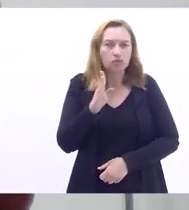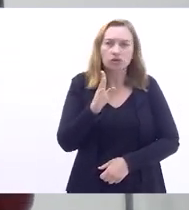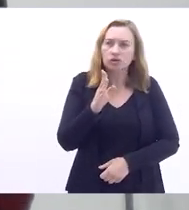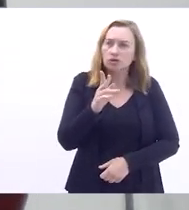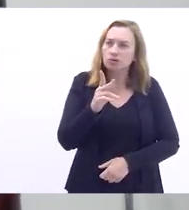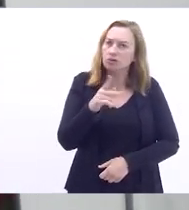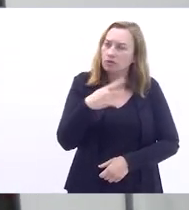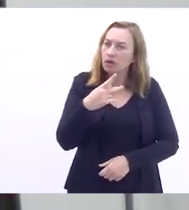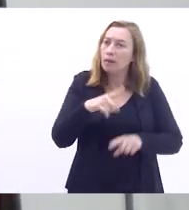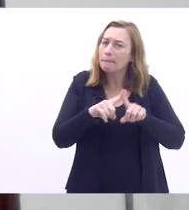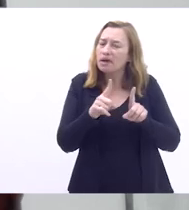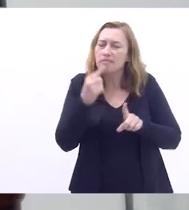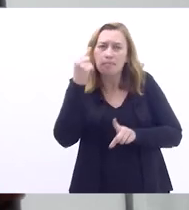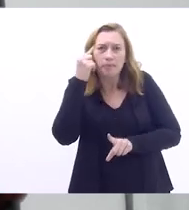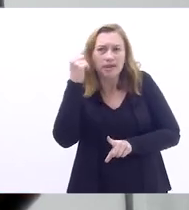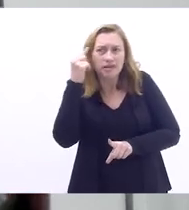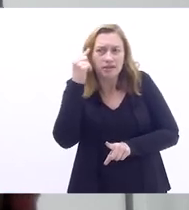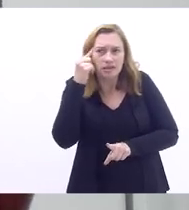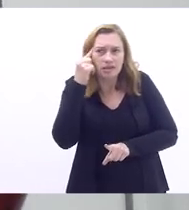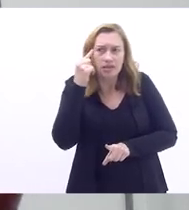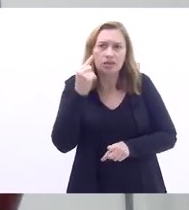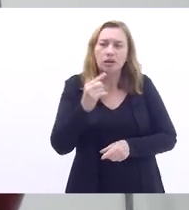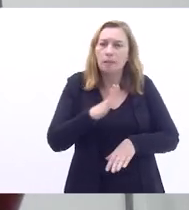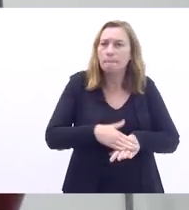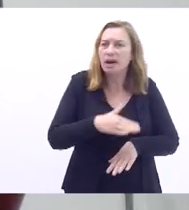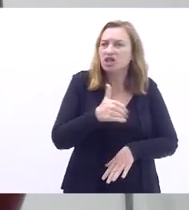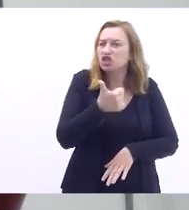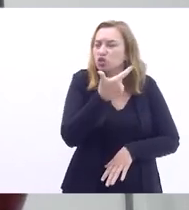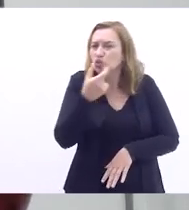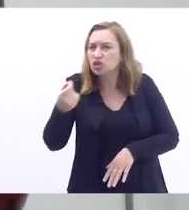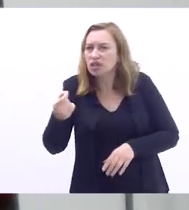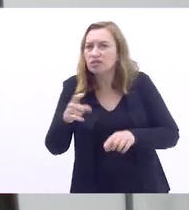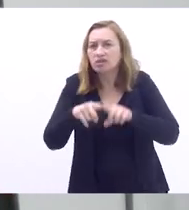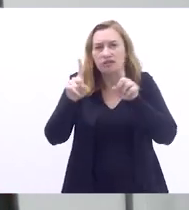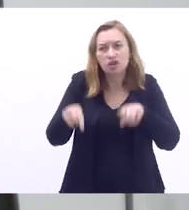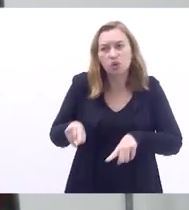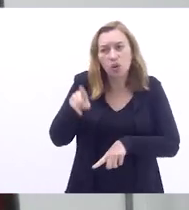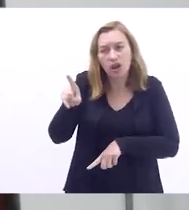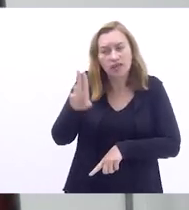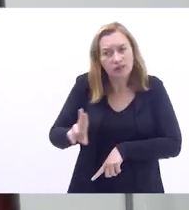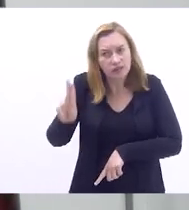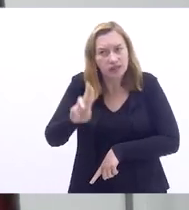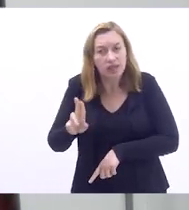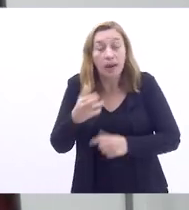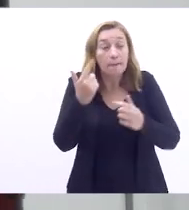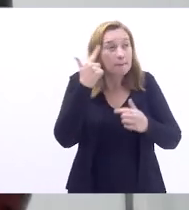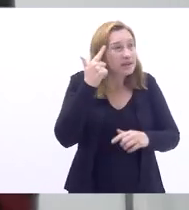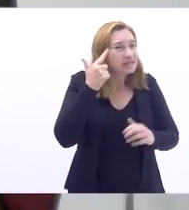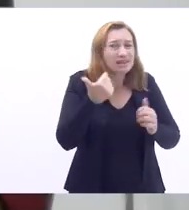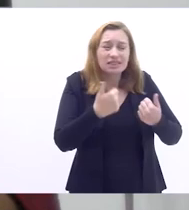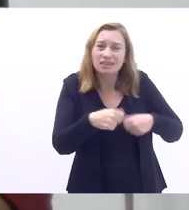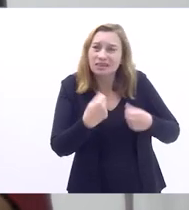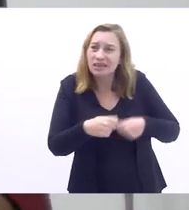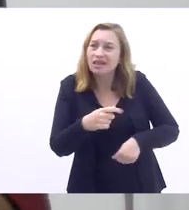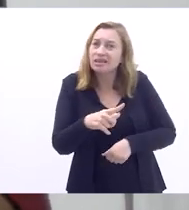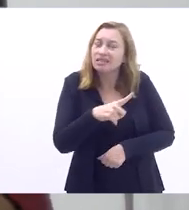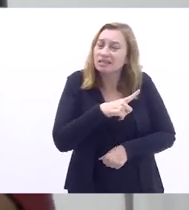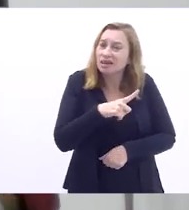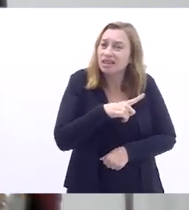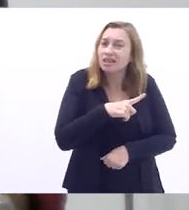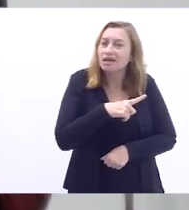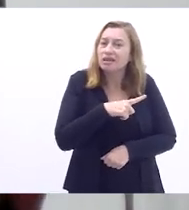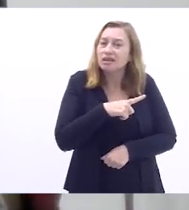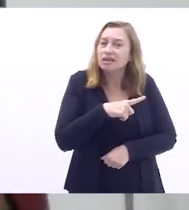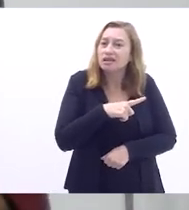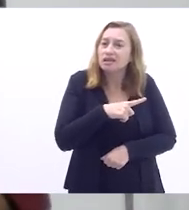né mas pensando naqueles mais de 200 servidores lá da UENF pensando na necessidade que a gente vem né